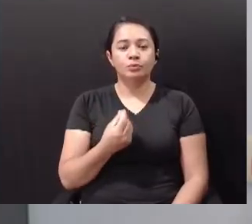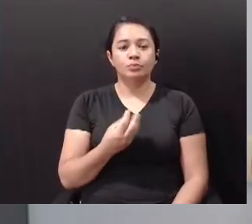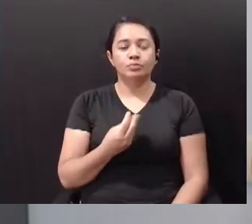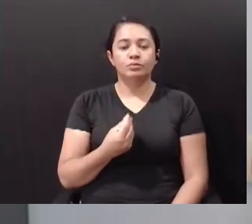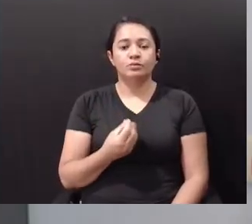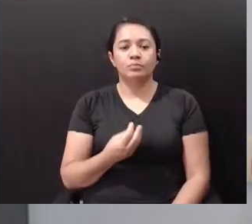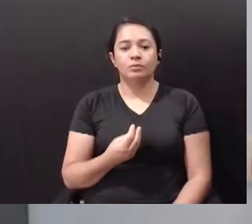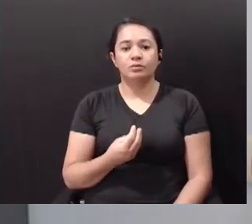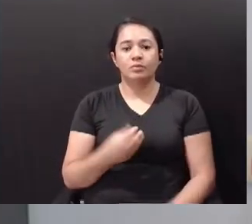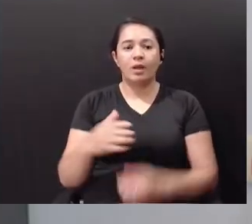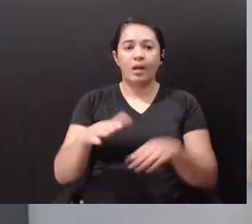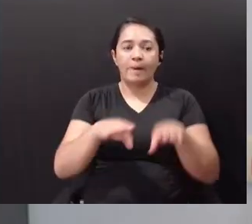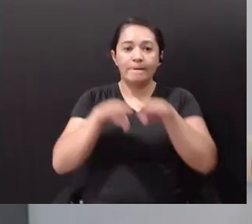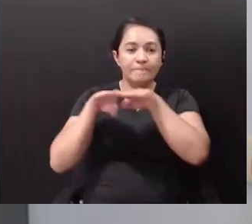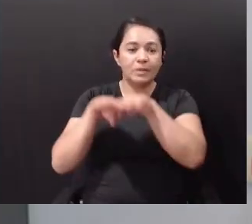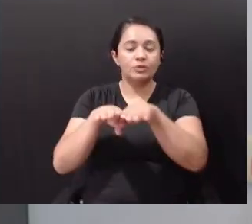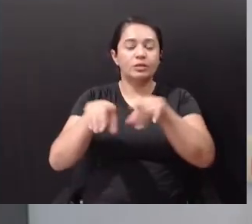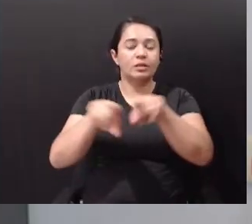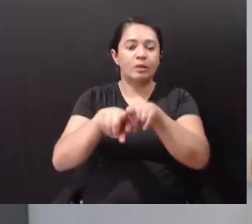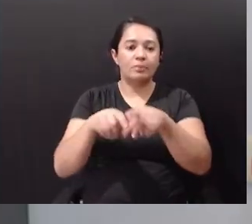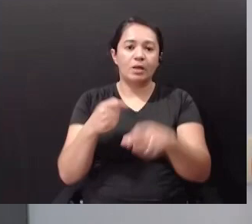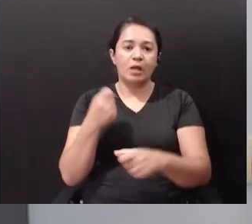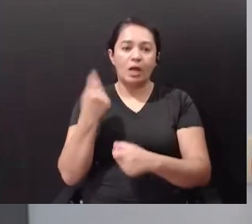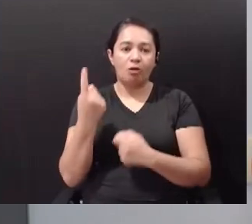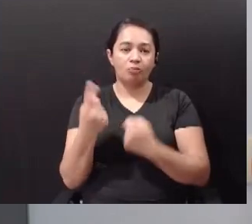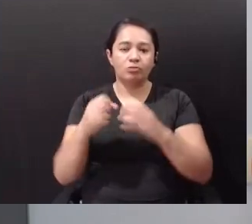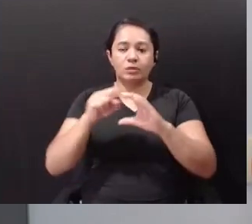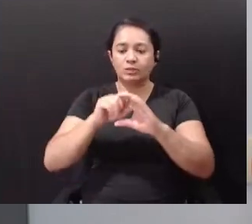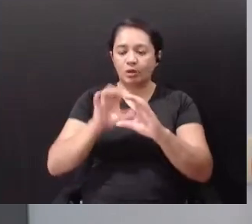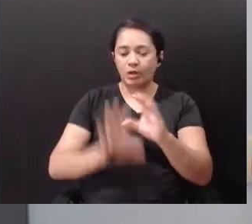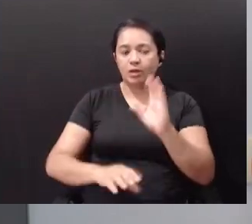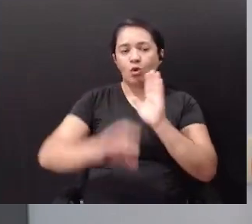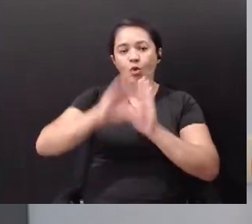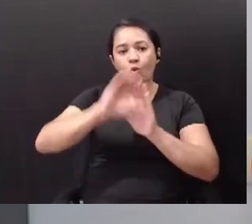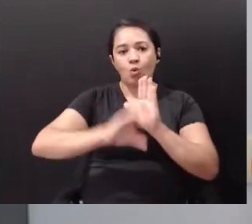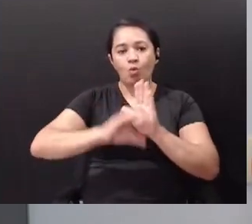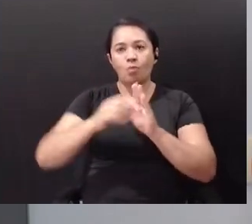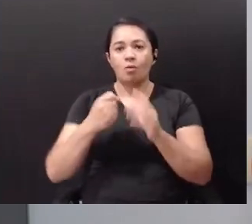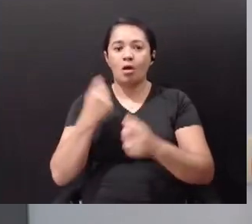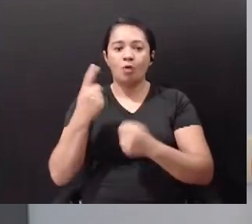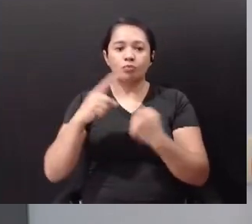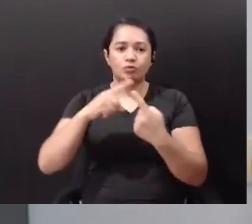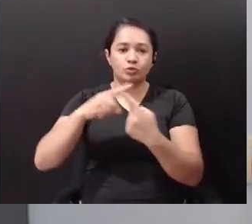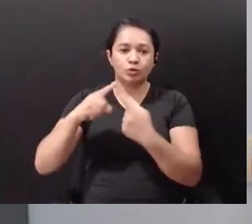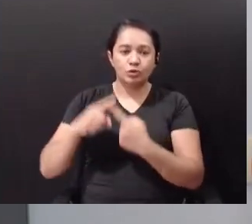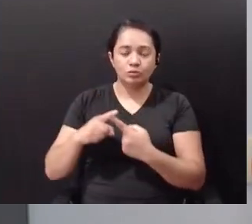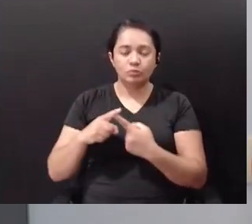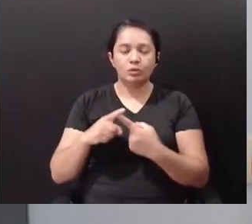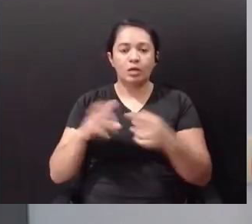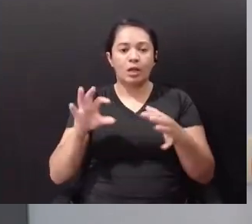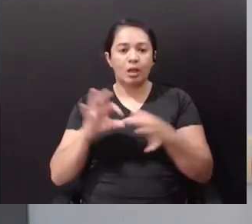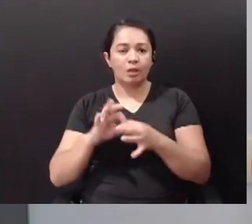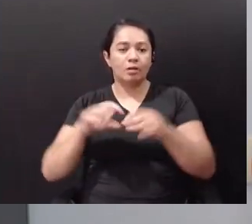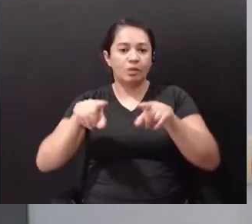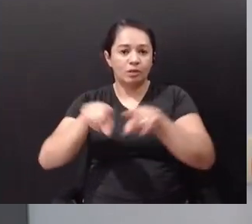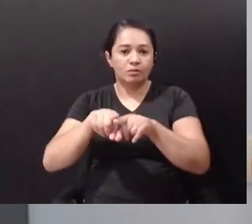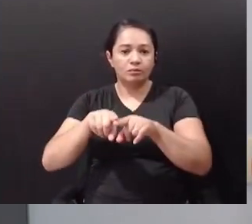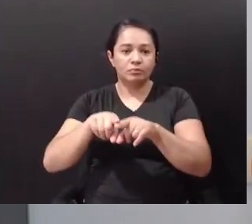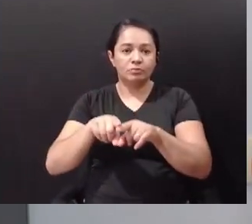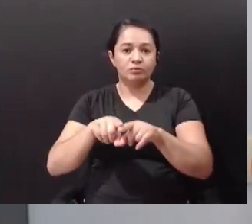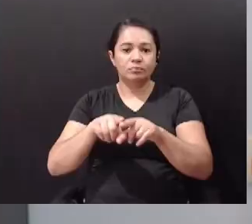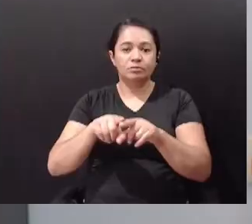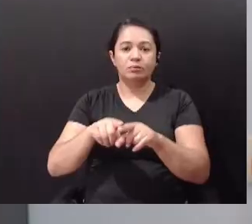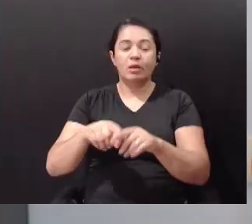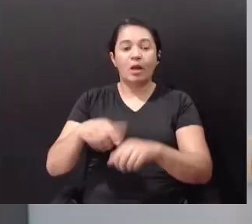padronizar também determinados aspectos curriculares, determinadas questões ligadas também ao ofício. A vinda